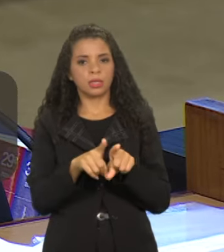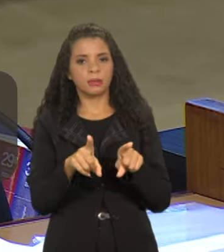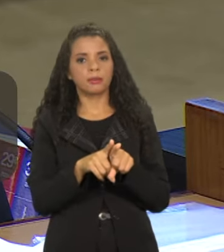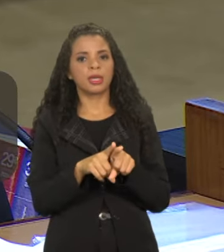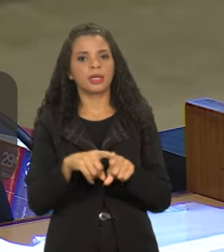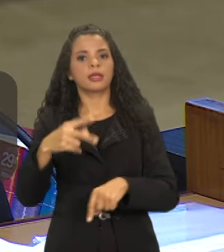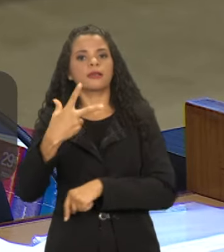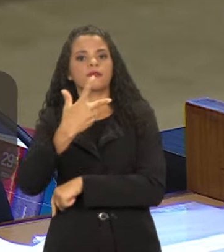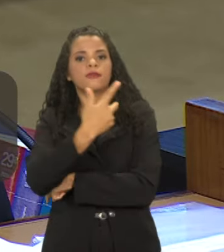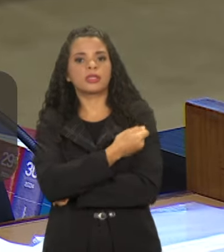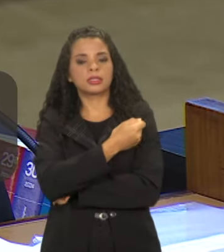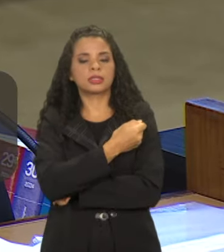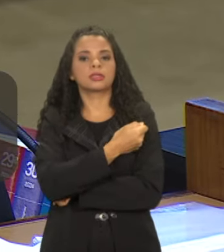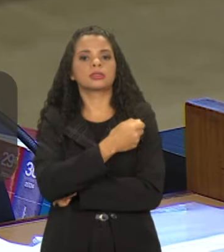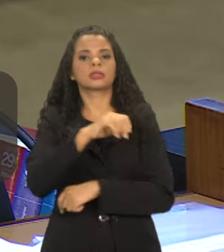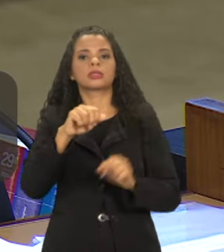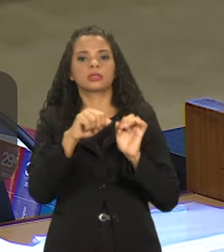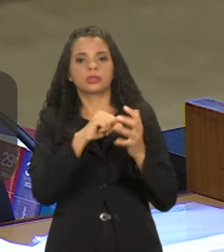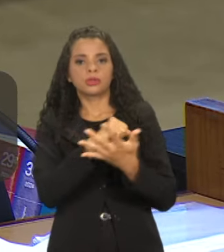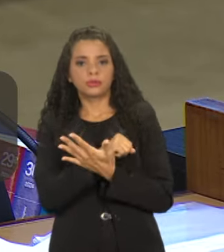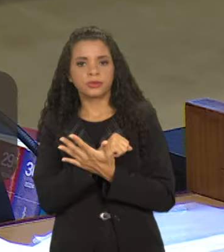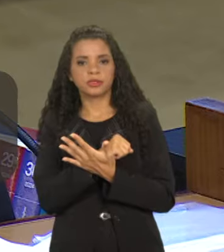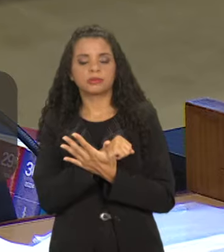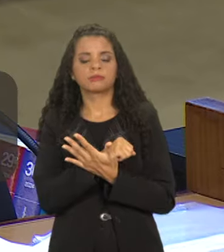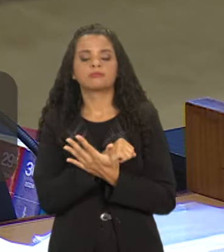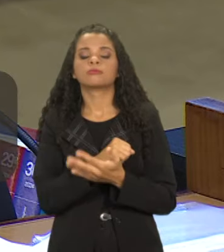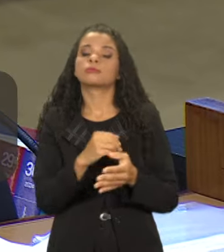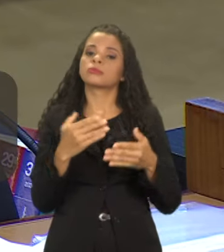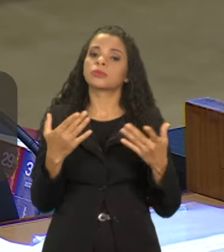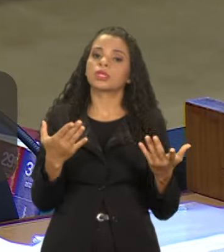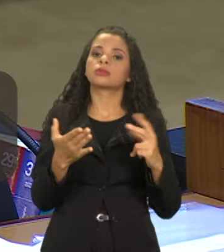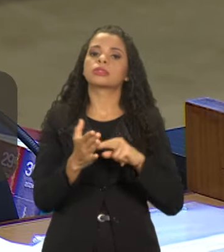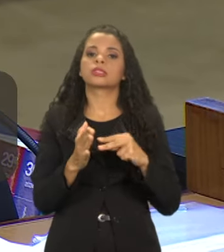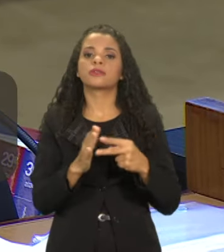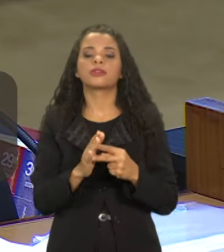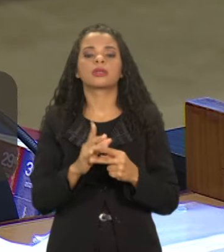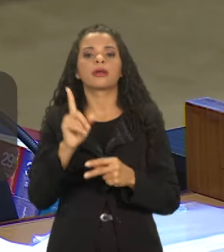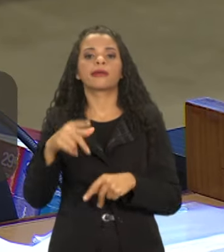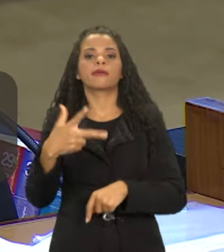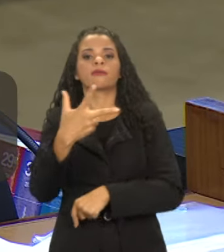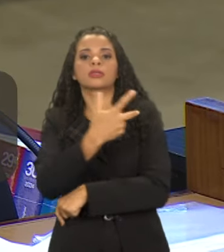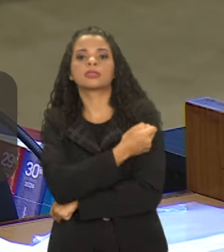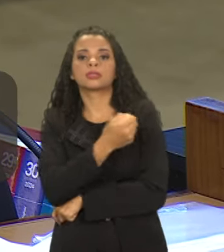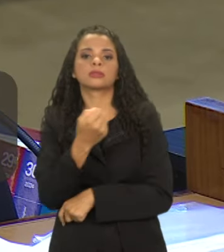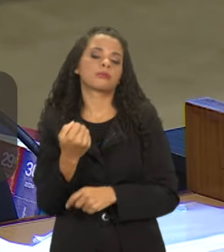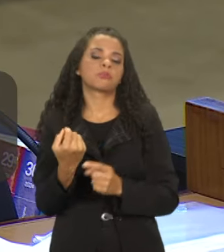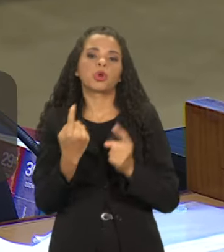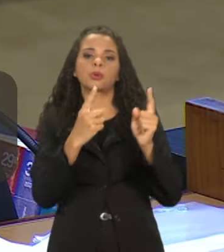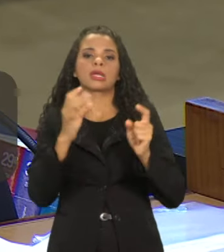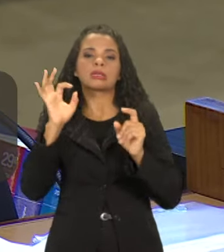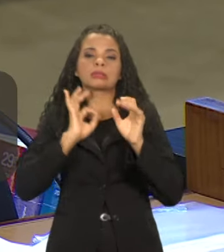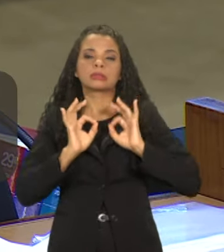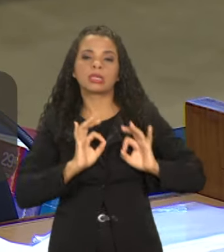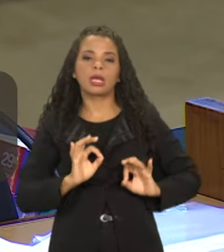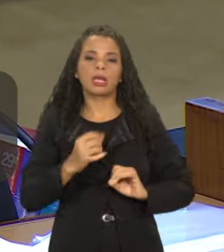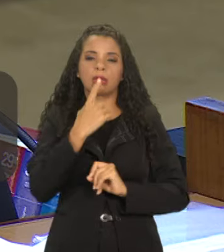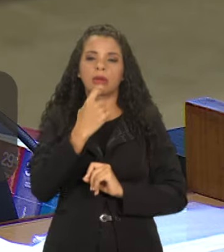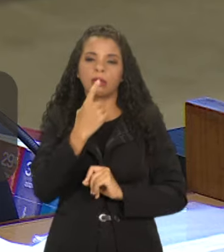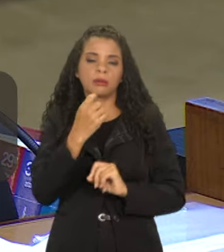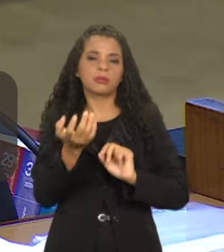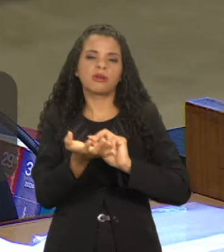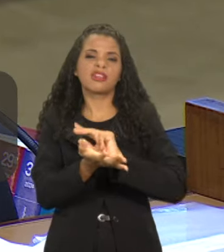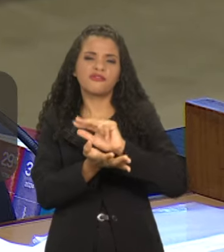vacina anti-Covid-19. Ou seja, isso vale para a vacina contra sarampo, contra todas as doenças já erradicadas.